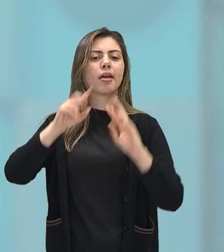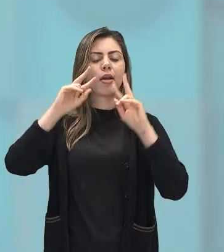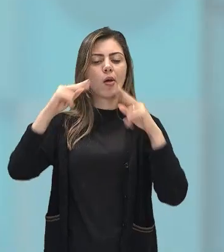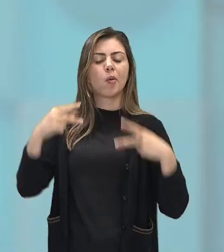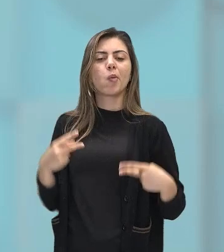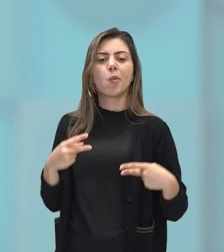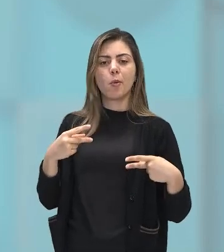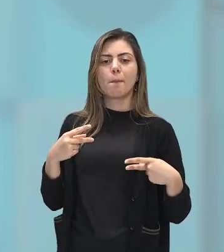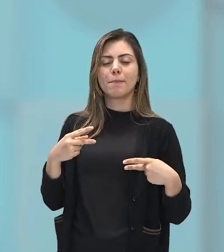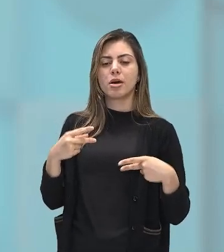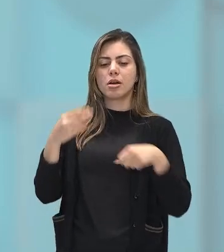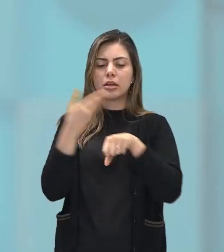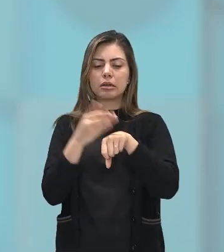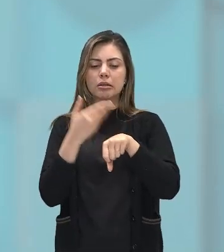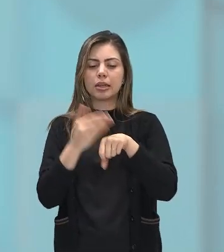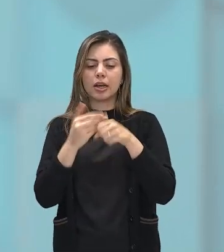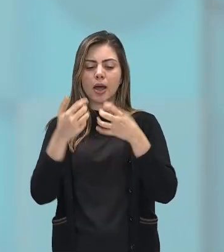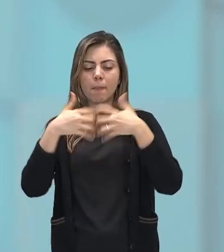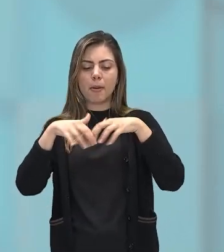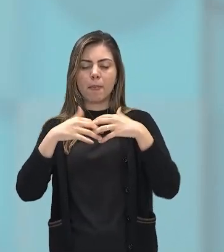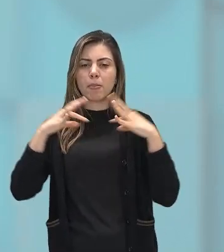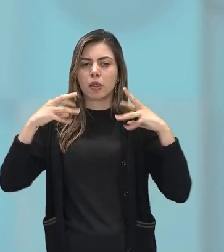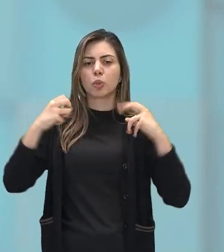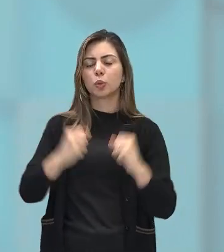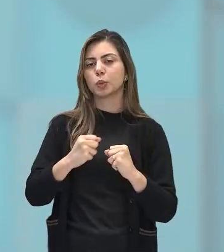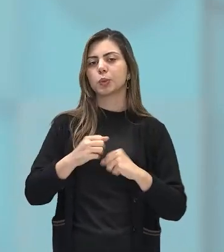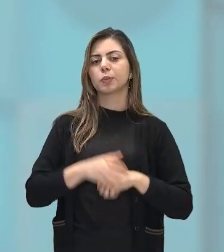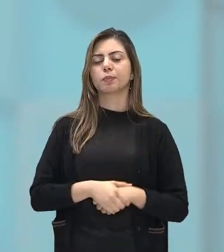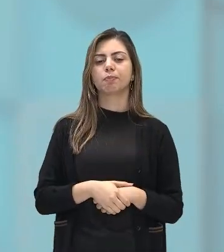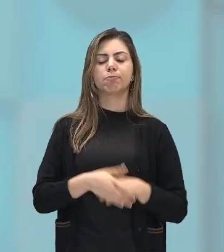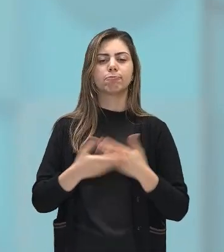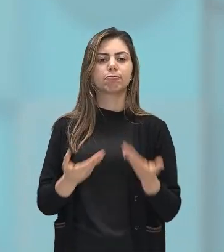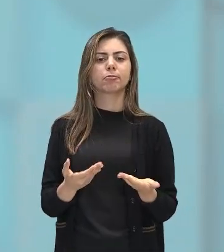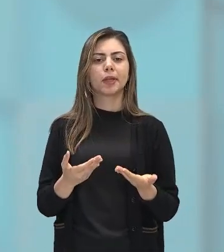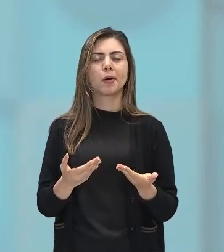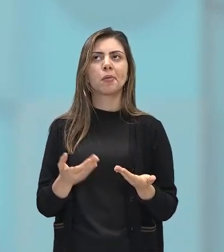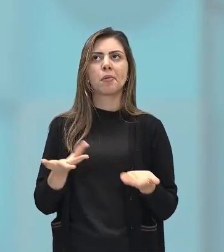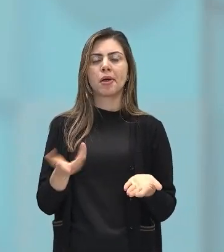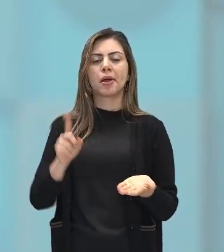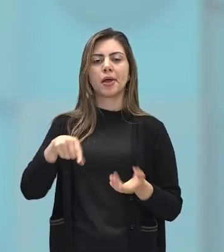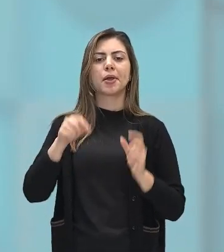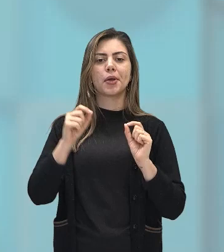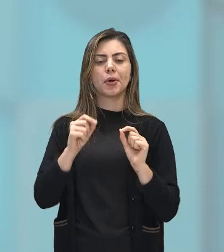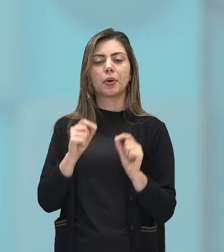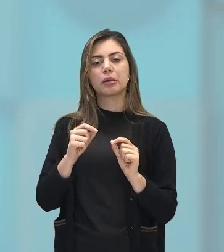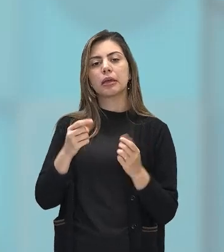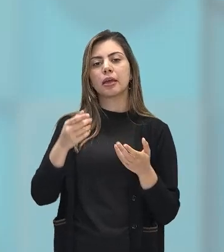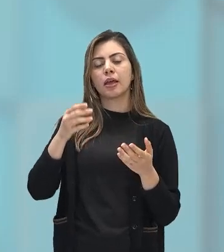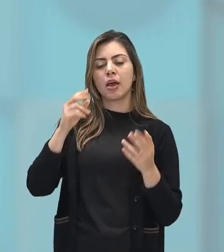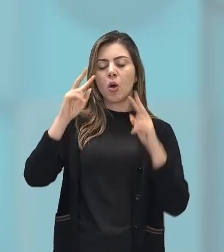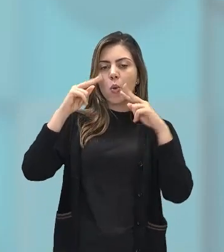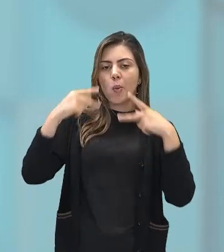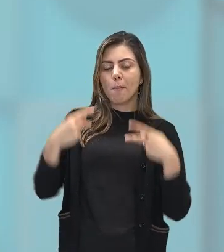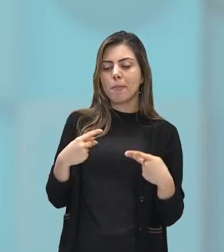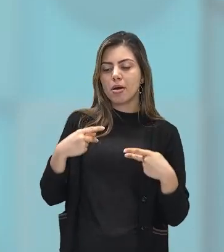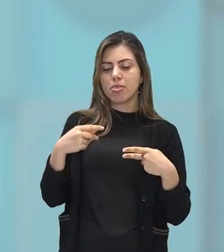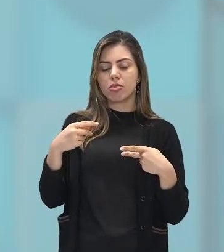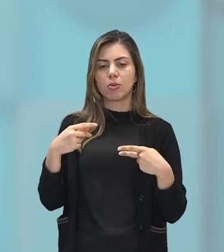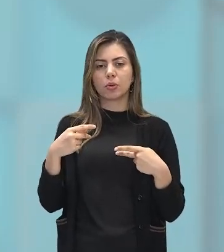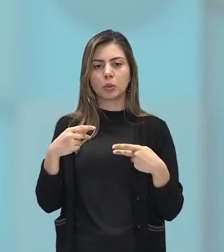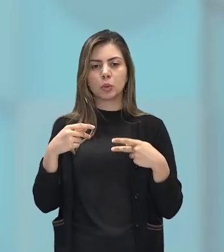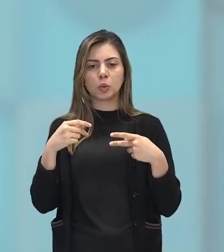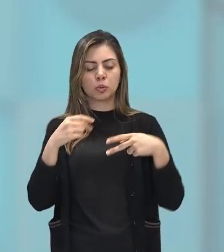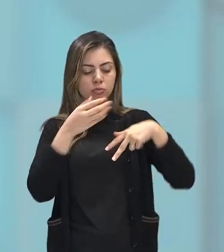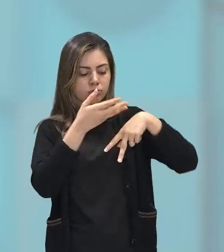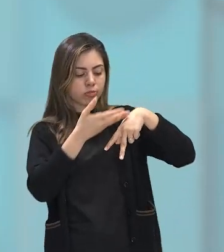um todo, pensando nesse ser humano no contexto global, de fato, né, trabalhando cada áreazinha do